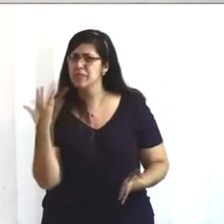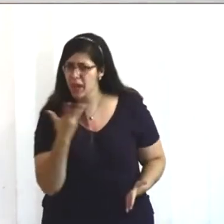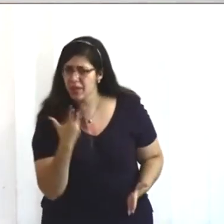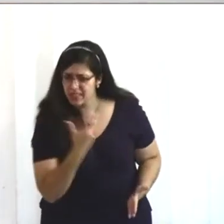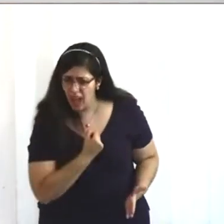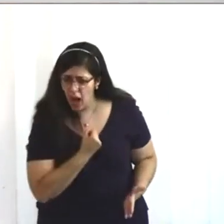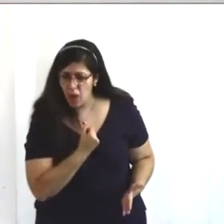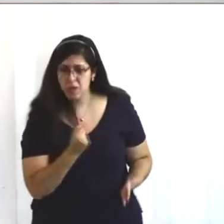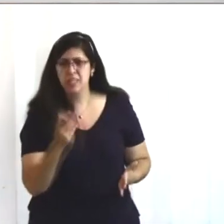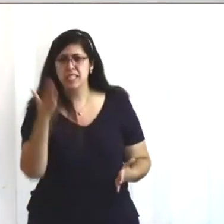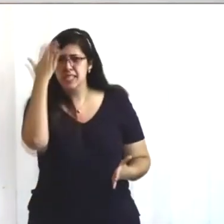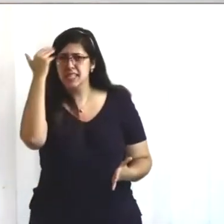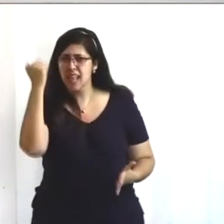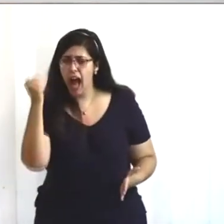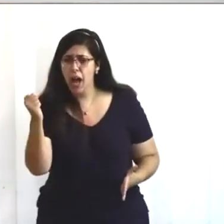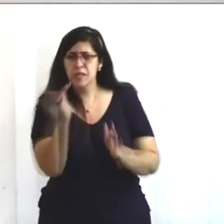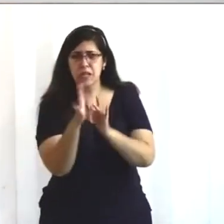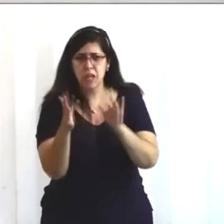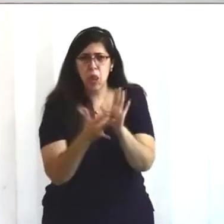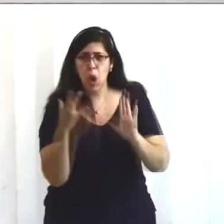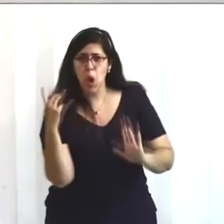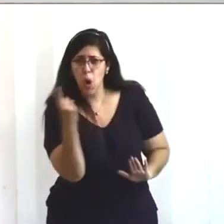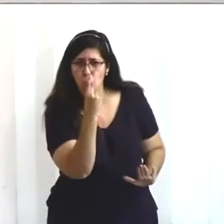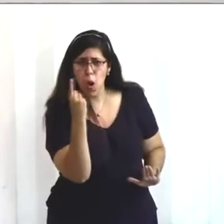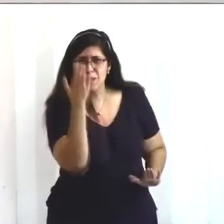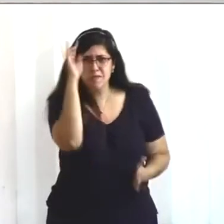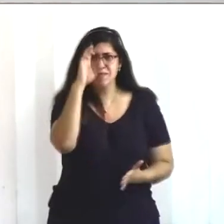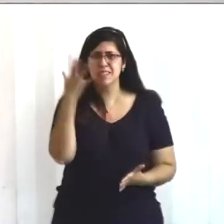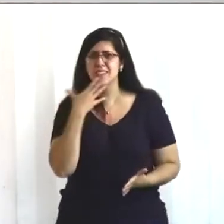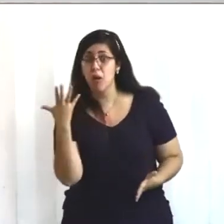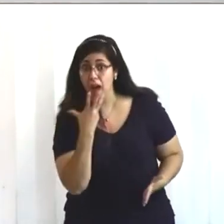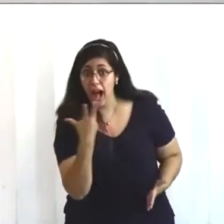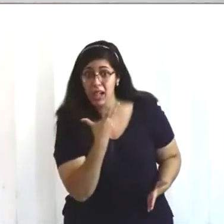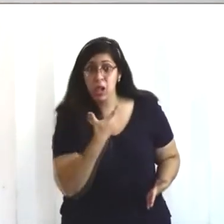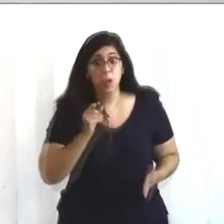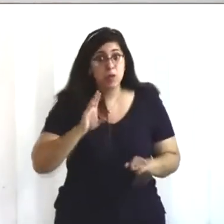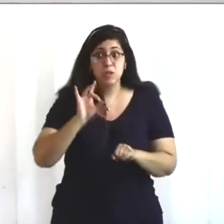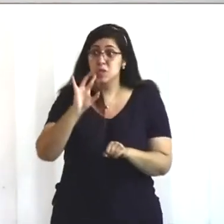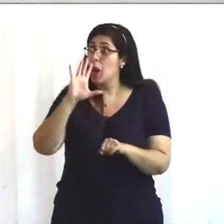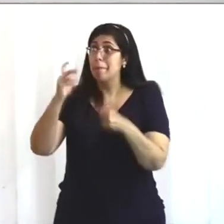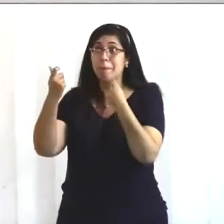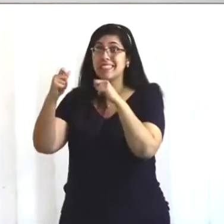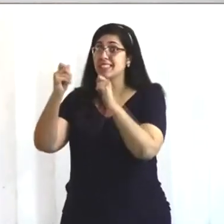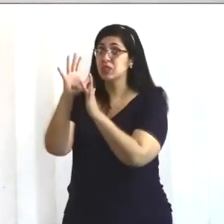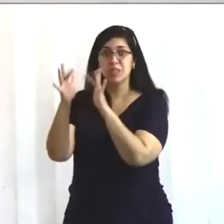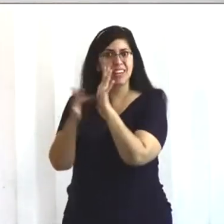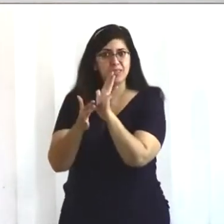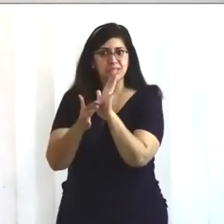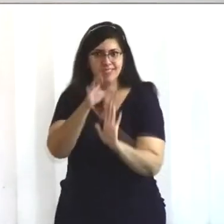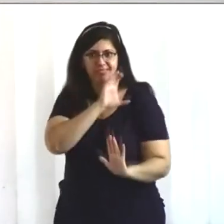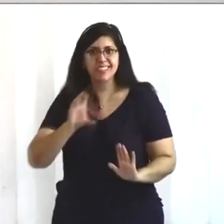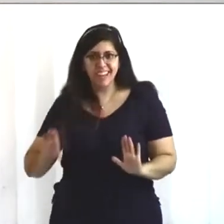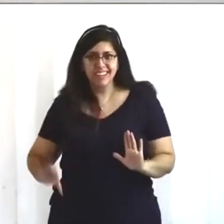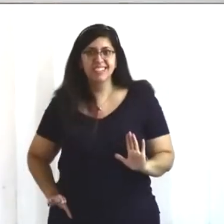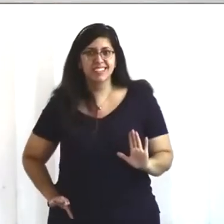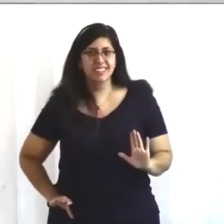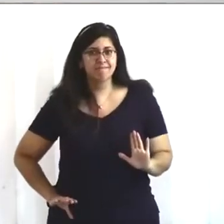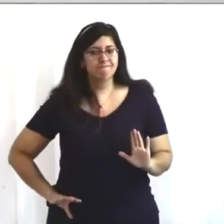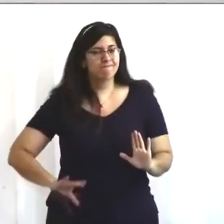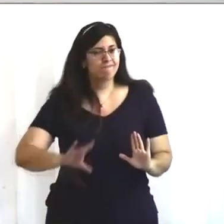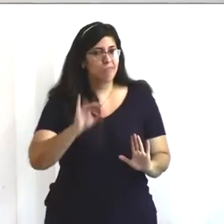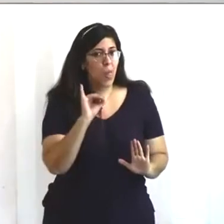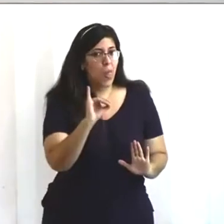Então a blasfêmia contra o Espírito Santo está longe de ser um devaneio, um estado de ira,